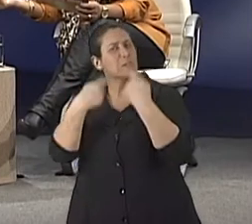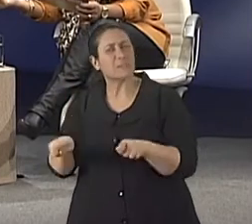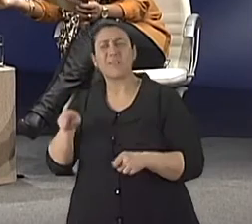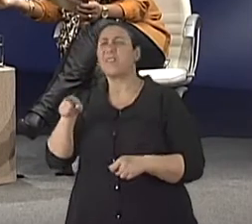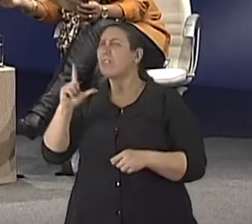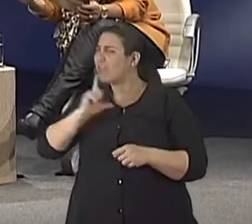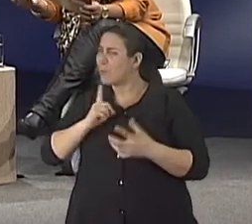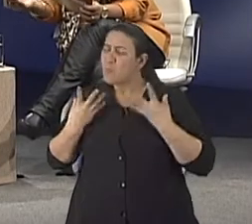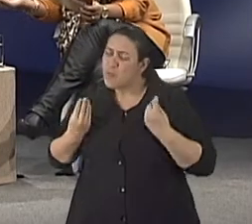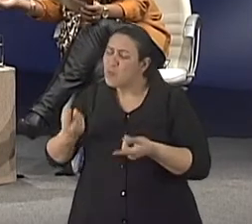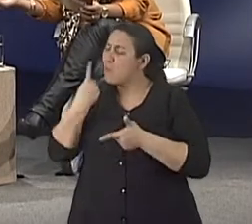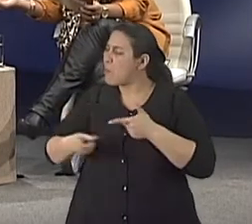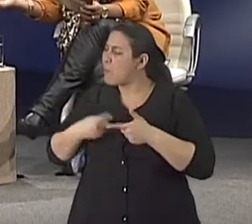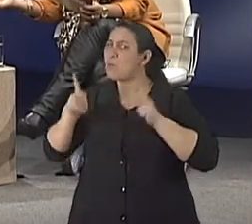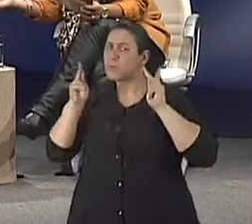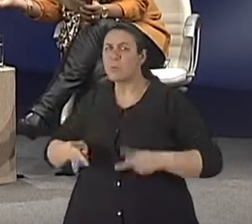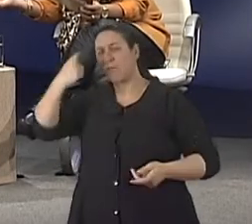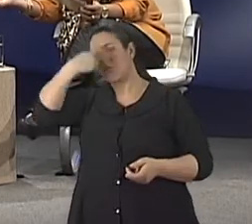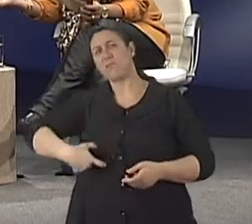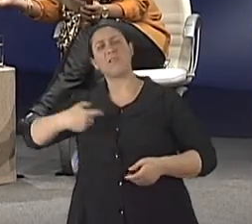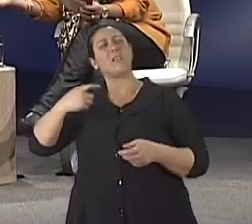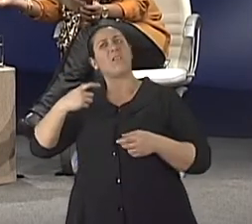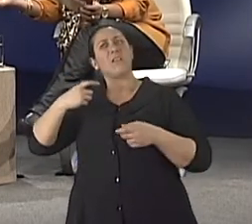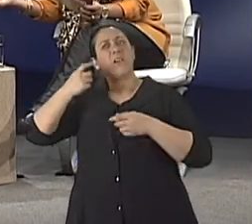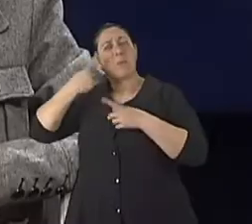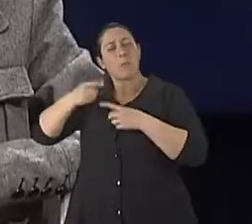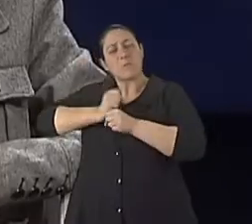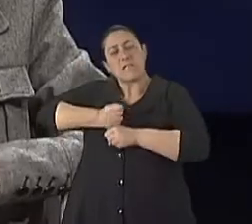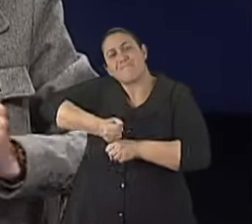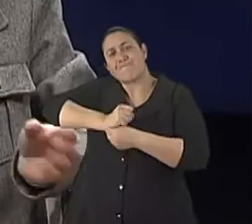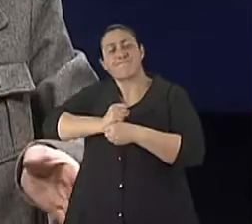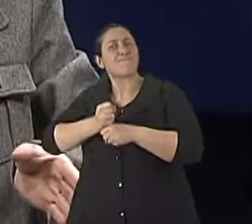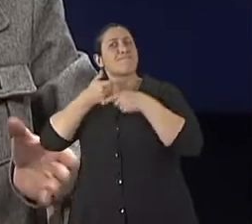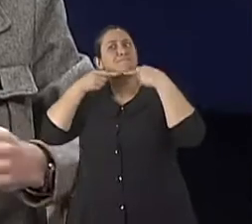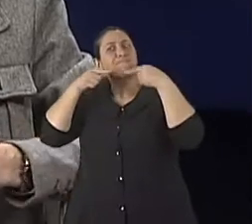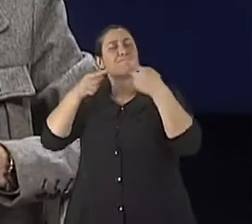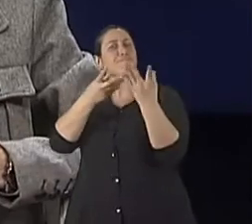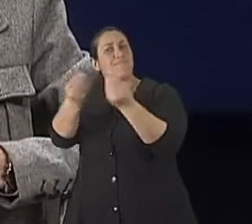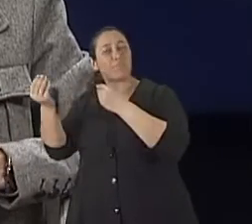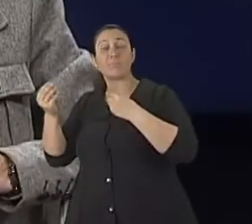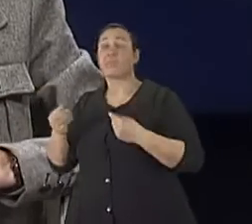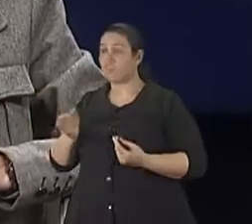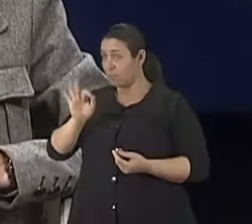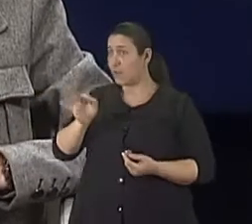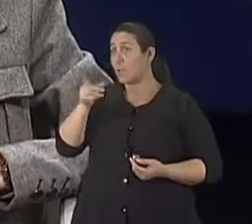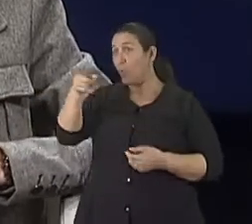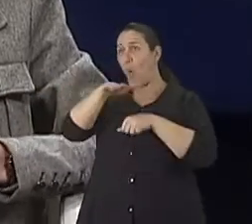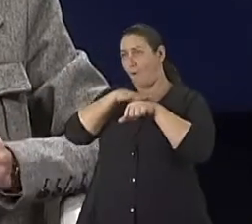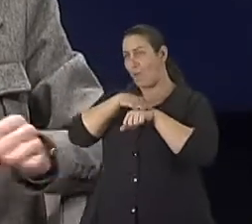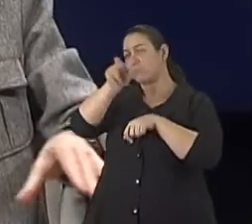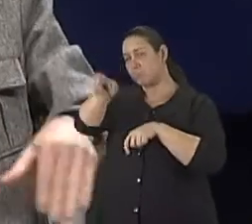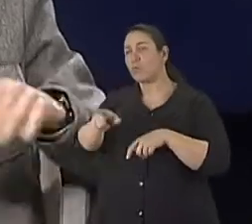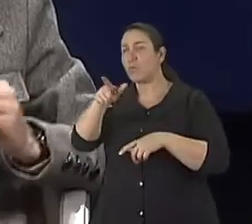que vêm desse corte da semana exatamente é você você poderia tentar aliviar a dor não paciência modificar